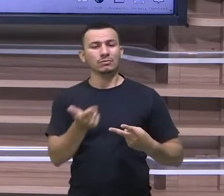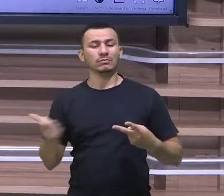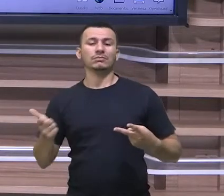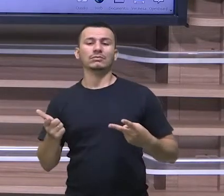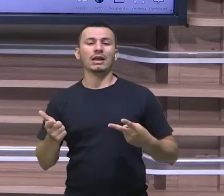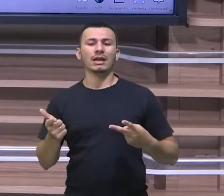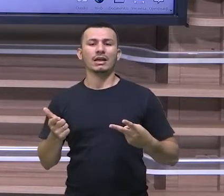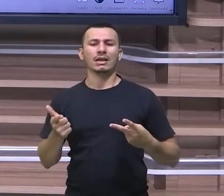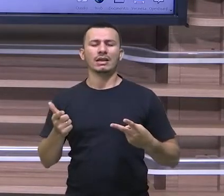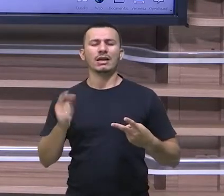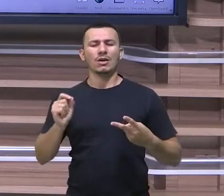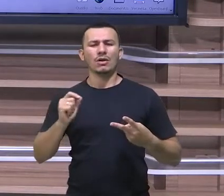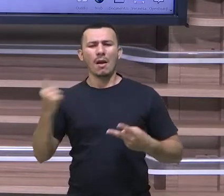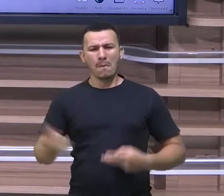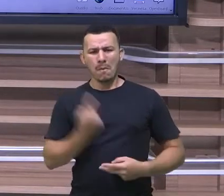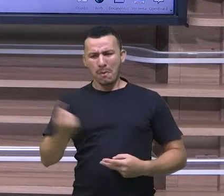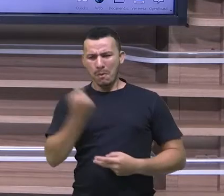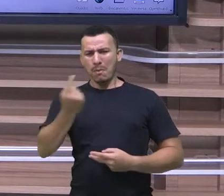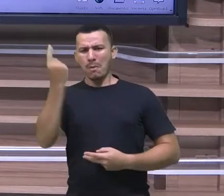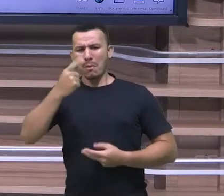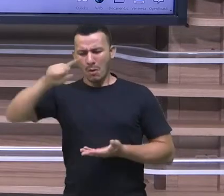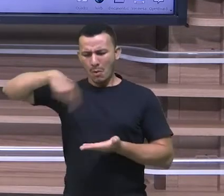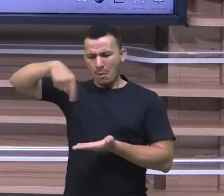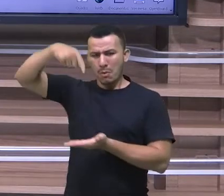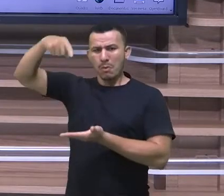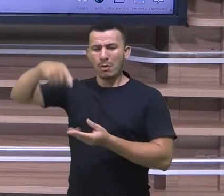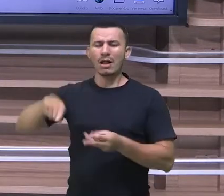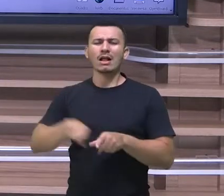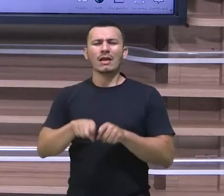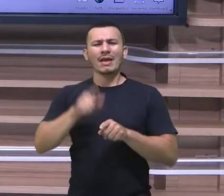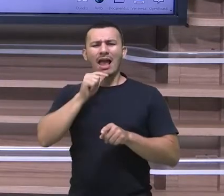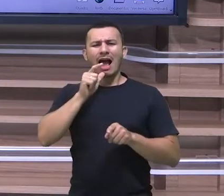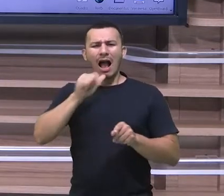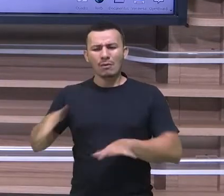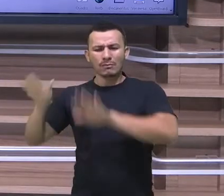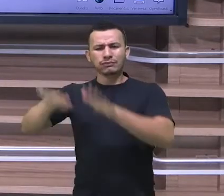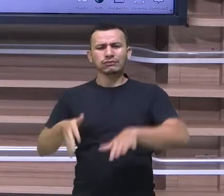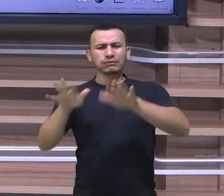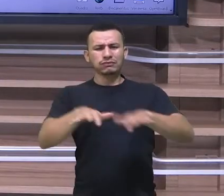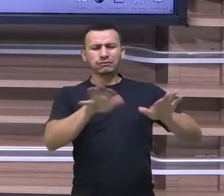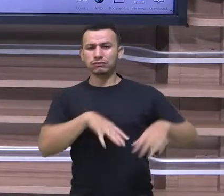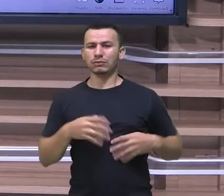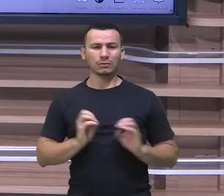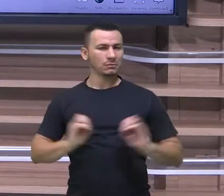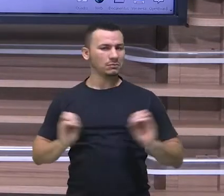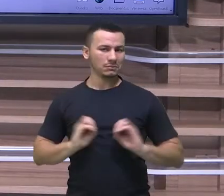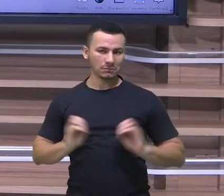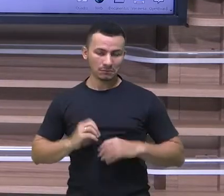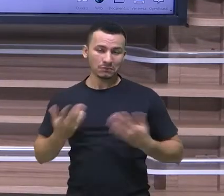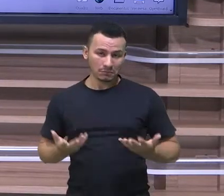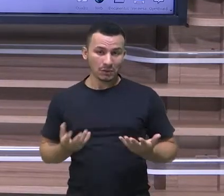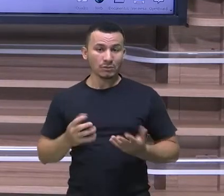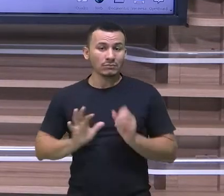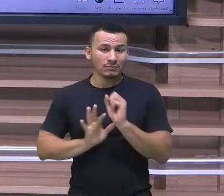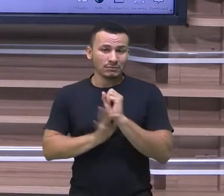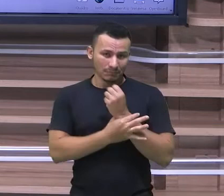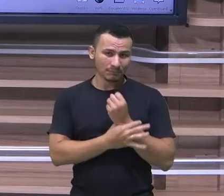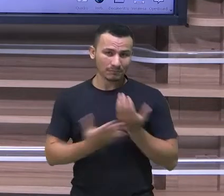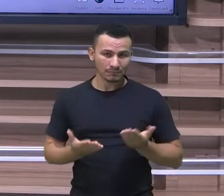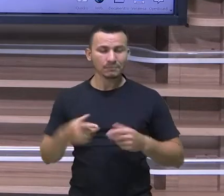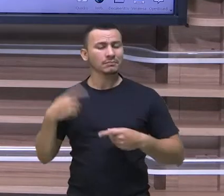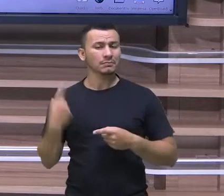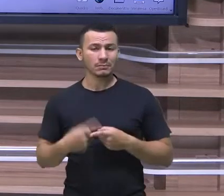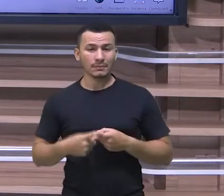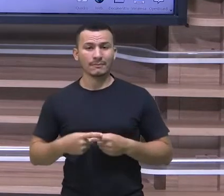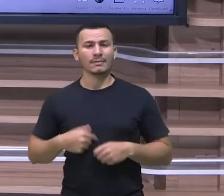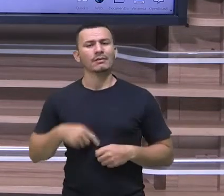território furacões, o acontecimento de tsunamis, não acontece isso. Então, é relativamente seguro. Por quê?